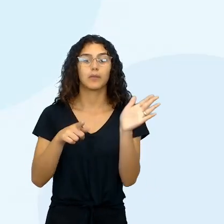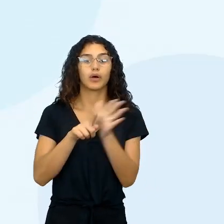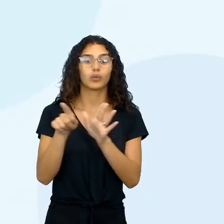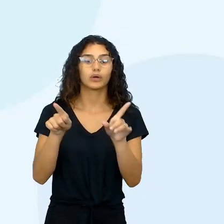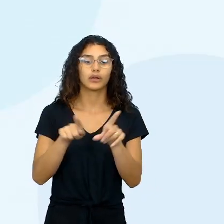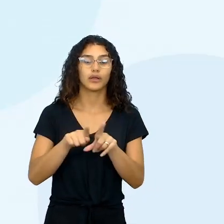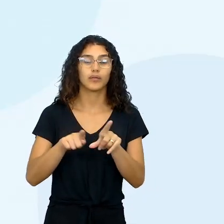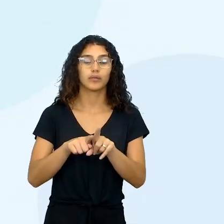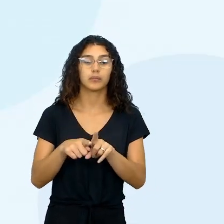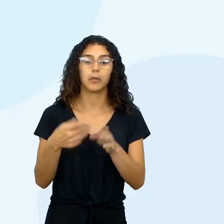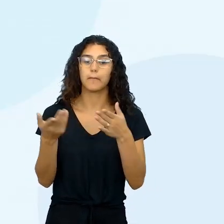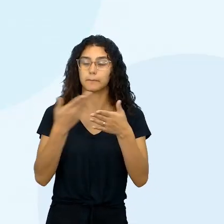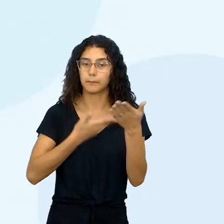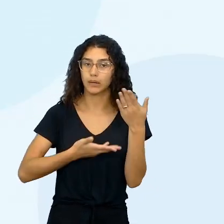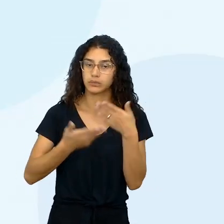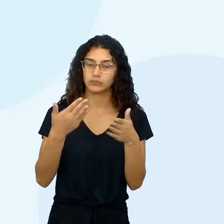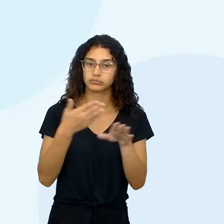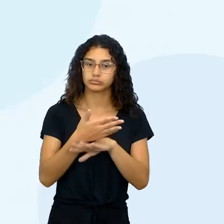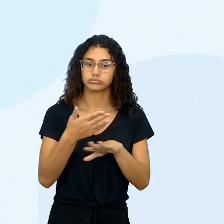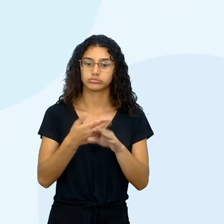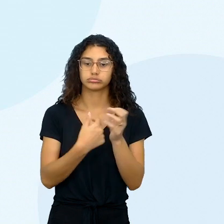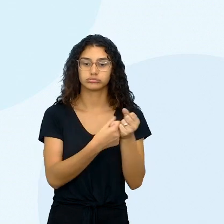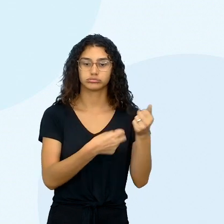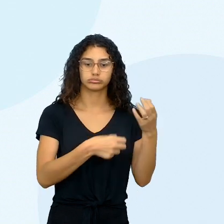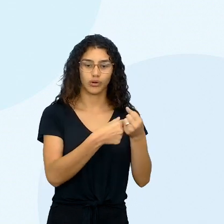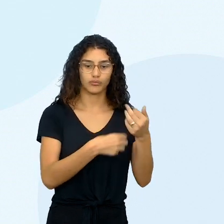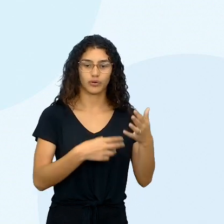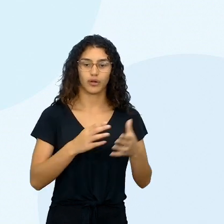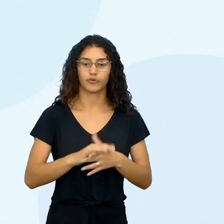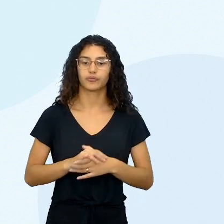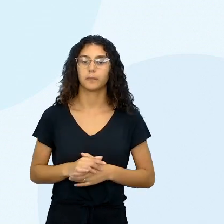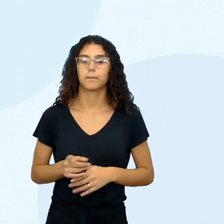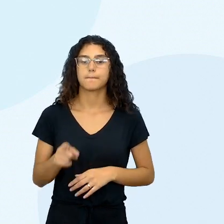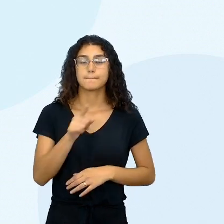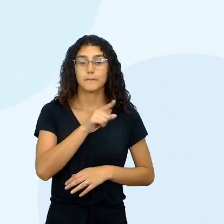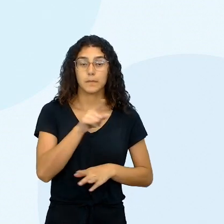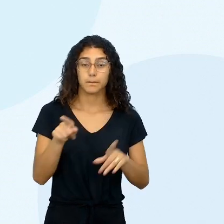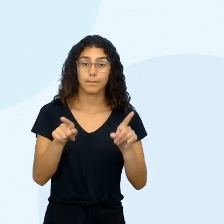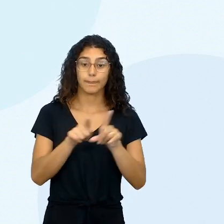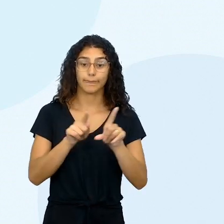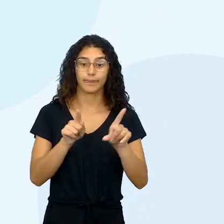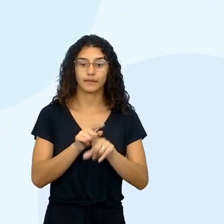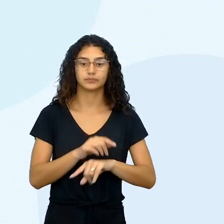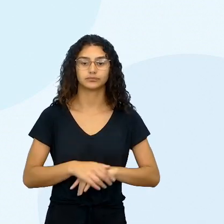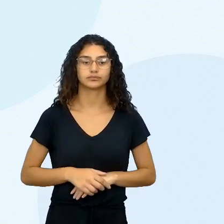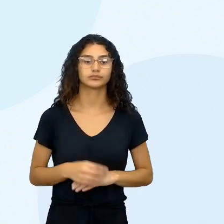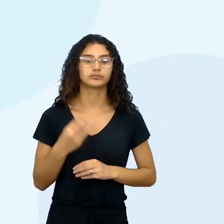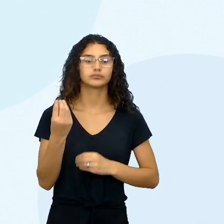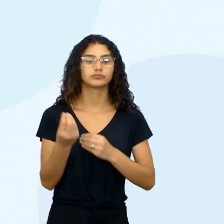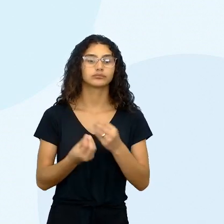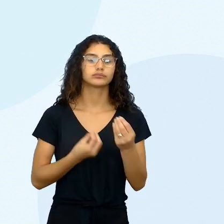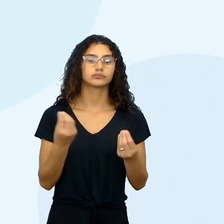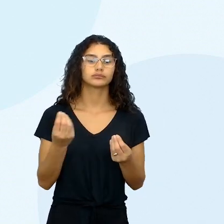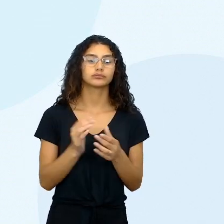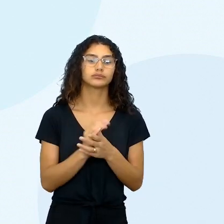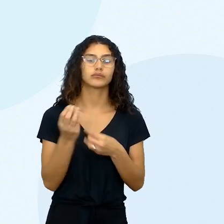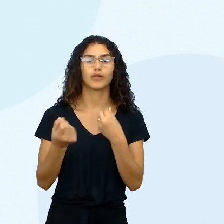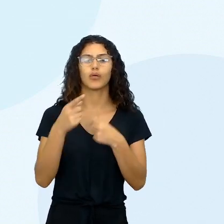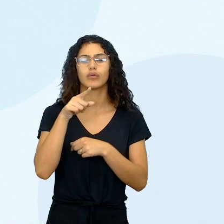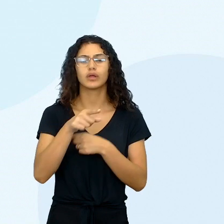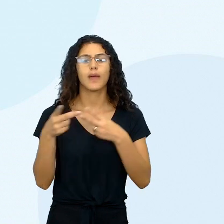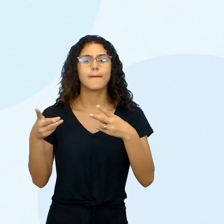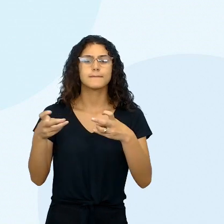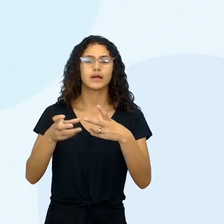né? Mais uma participação aí, um espaço de participação para vocês no chat, né? Como, de novo, você, né? Como